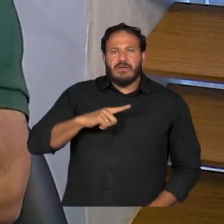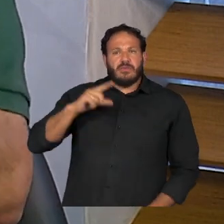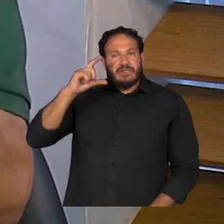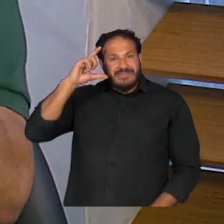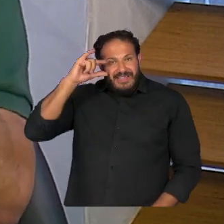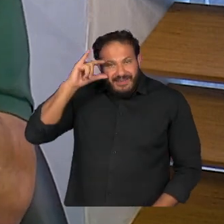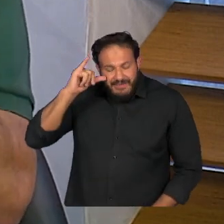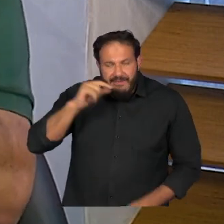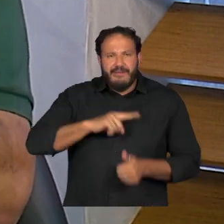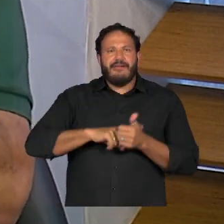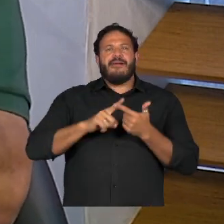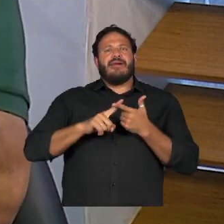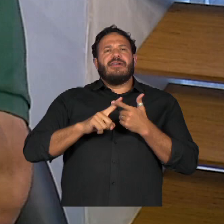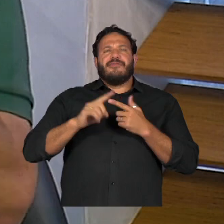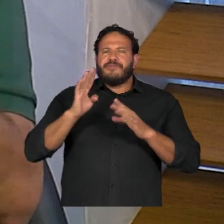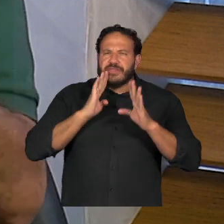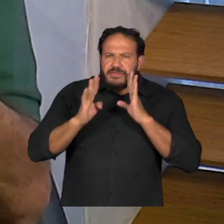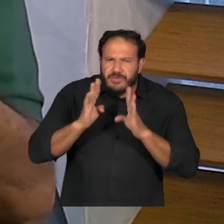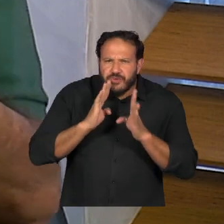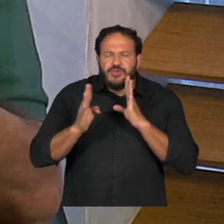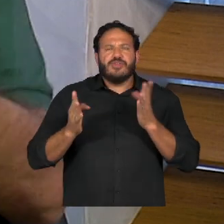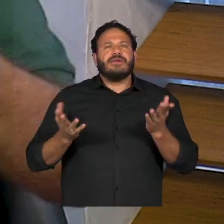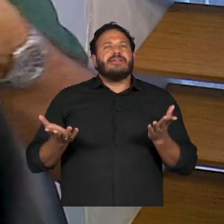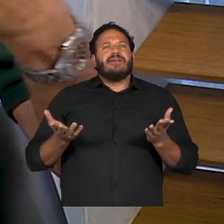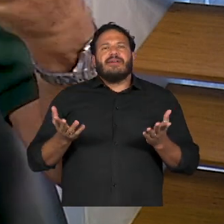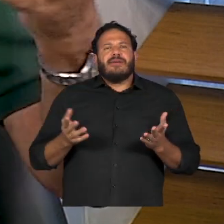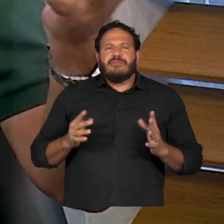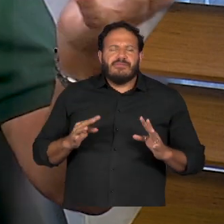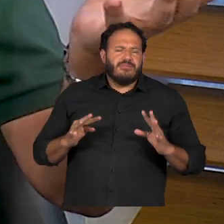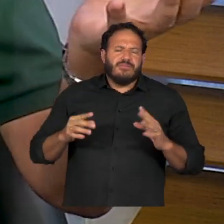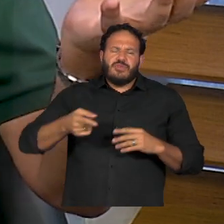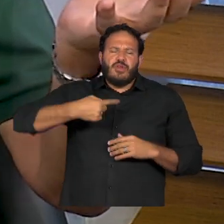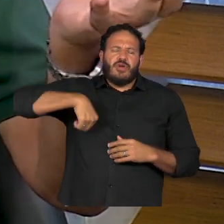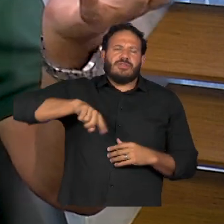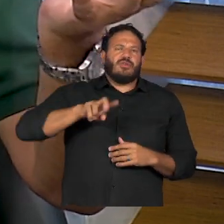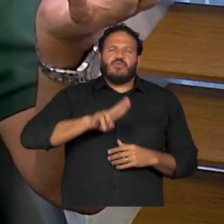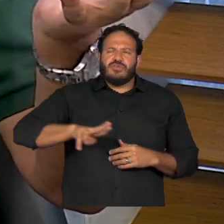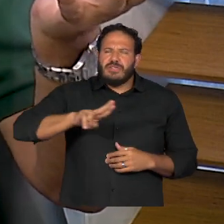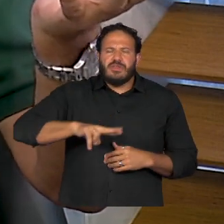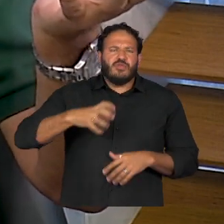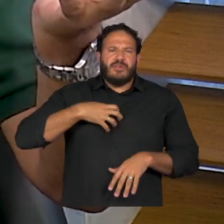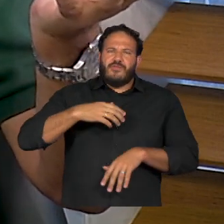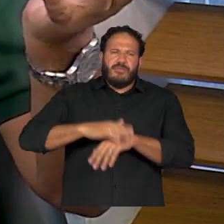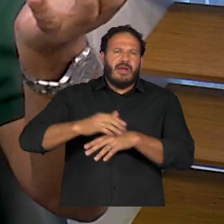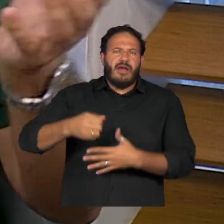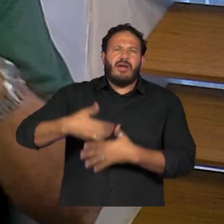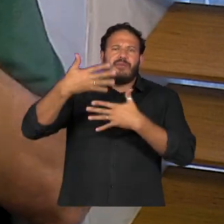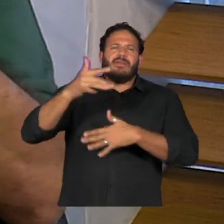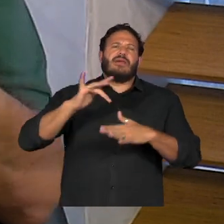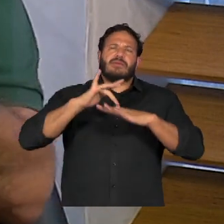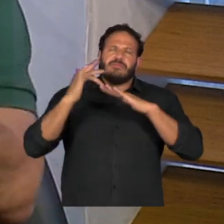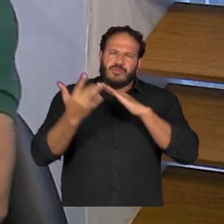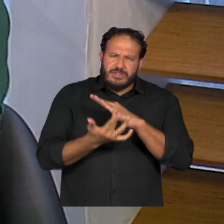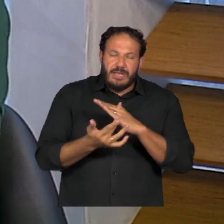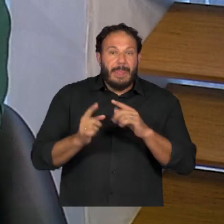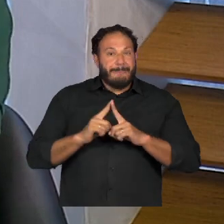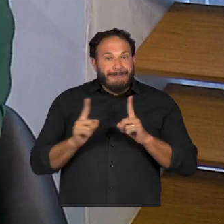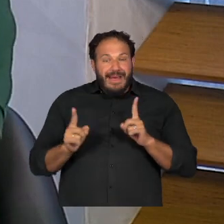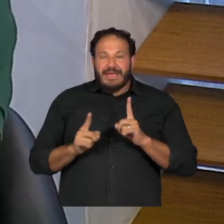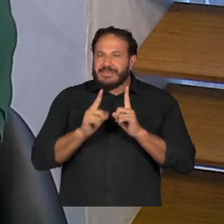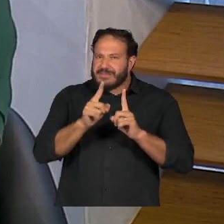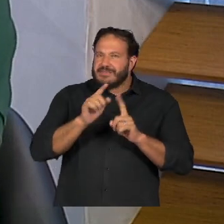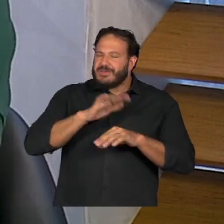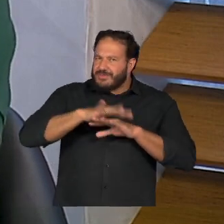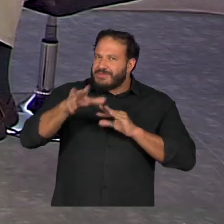Facebook enfim eh usamos de forma Ampla as redes sociais mas eu queria contar uma outra